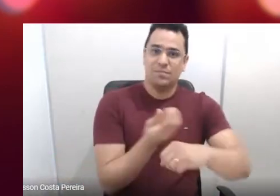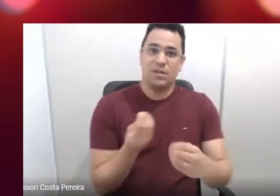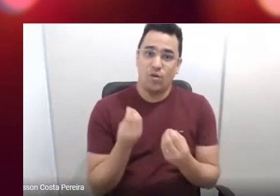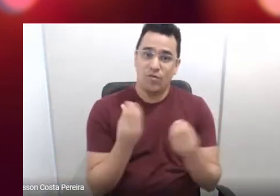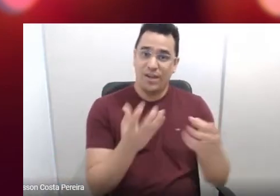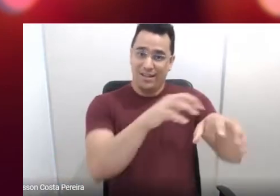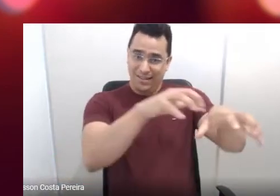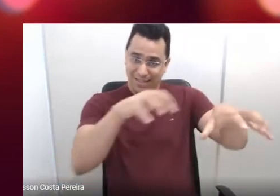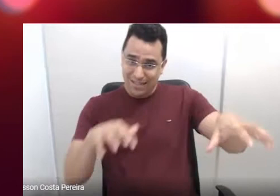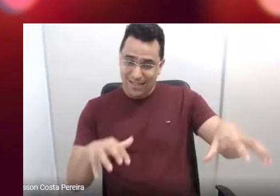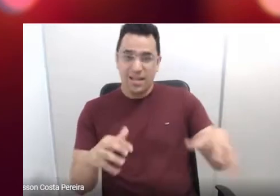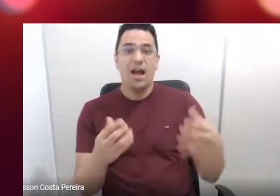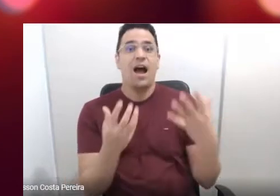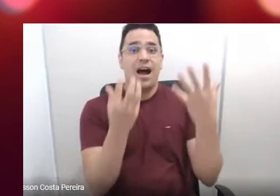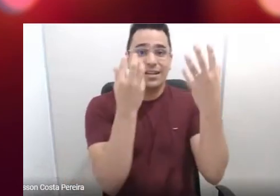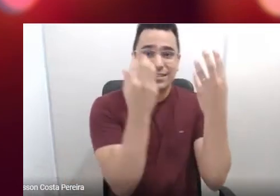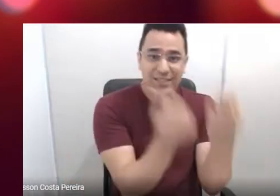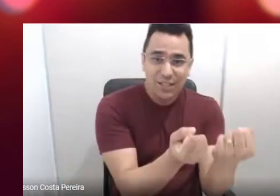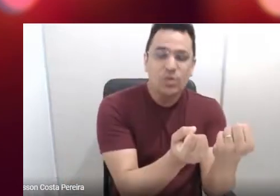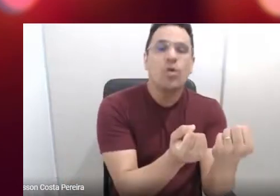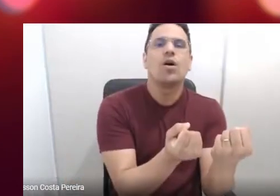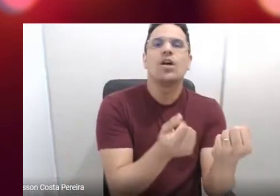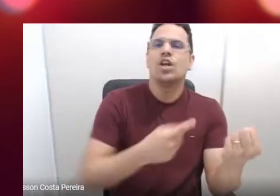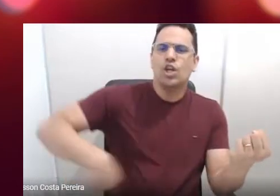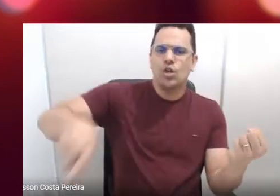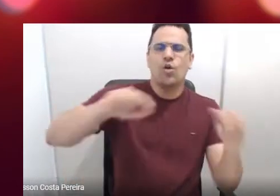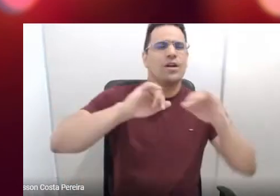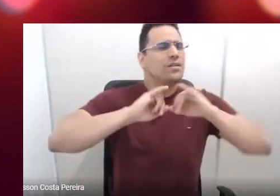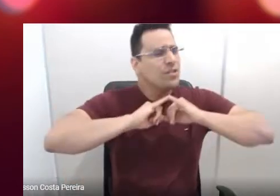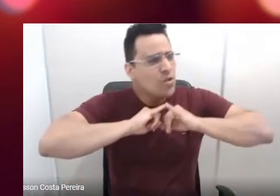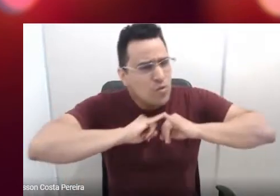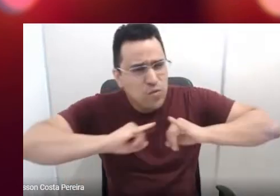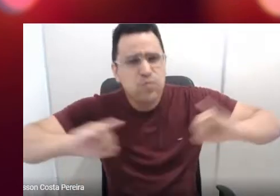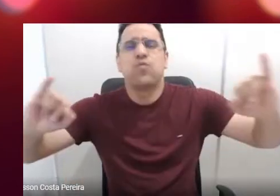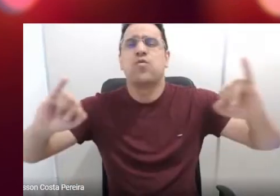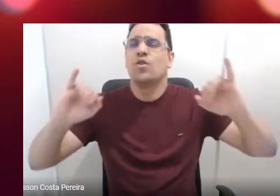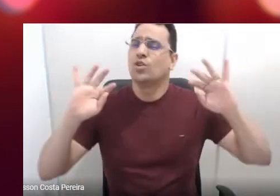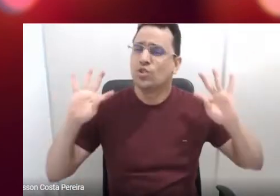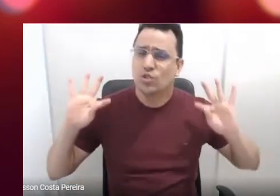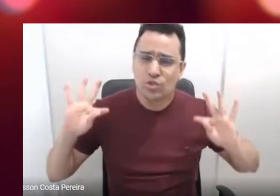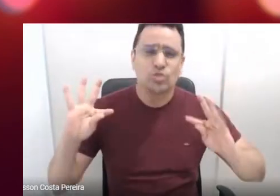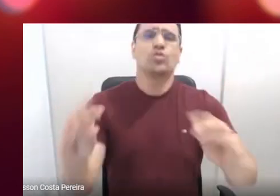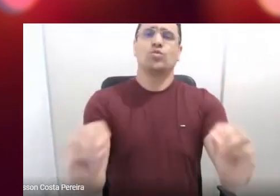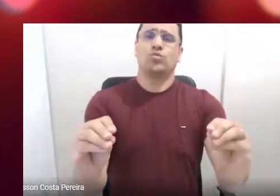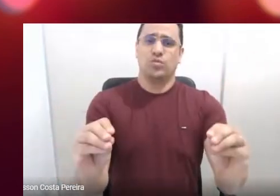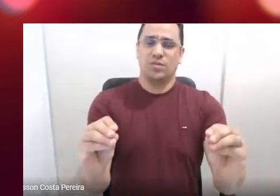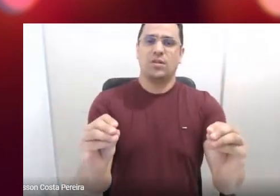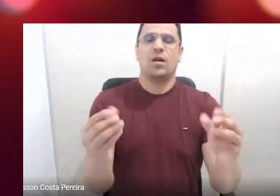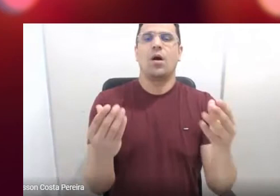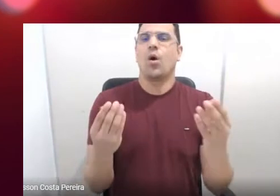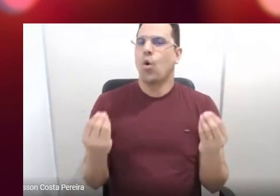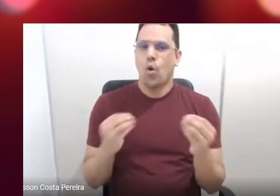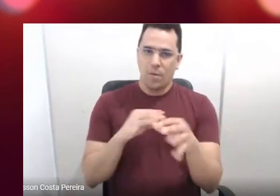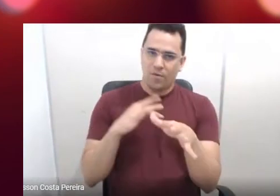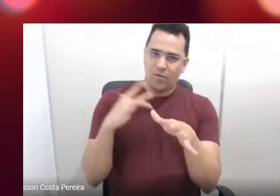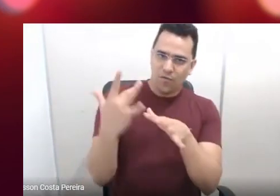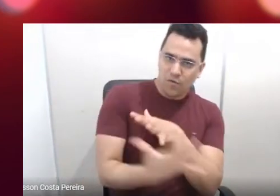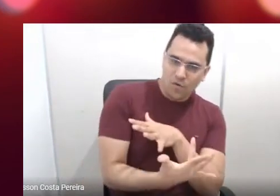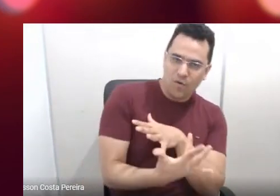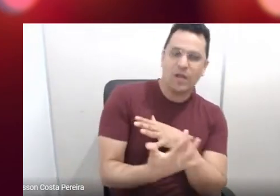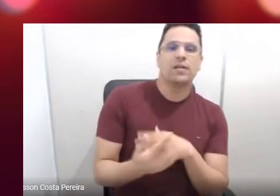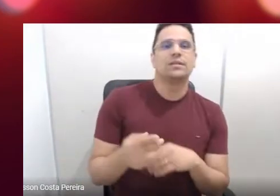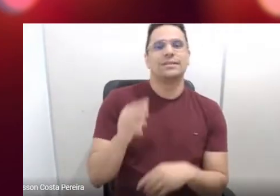ERE, então foi uma grande oportunidade. Houve ampla divulgação do ERE para a comunidade acadêmica pelos